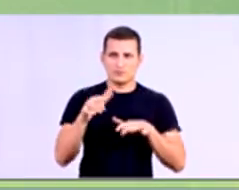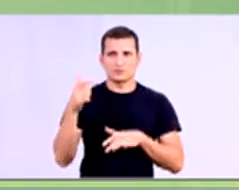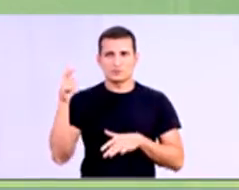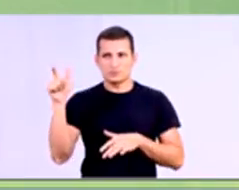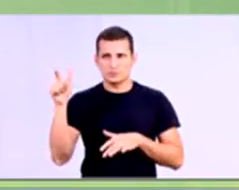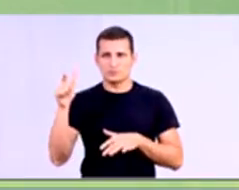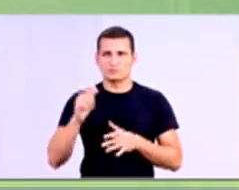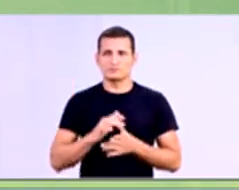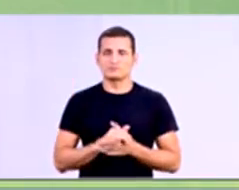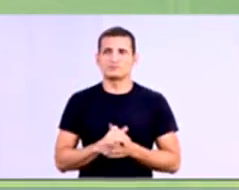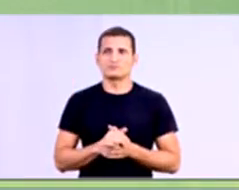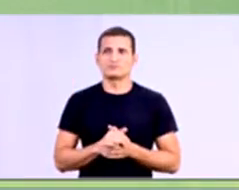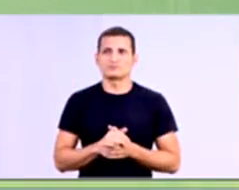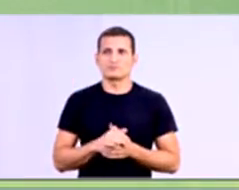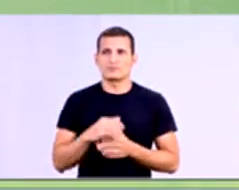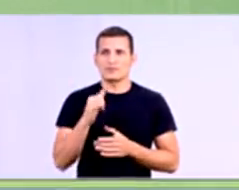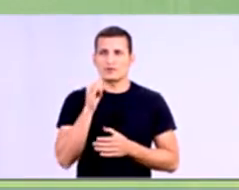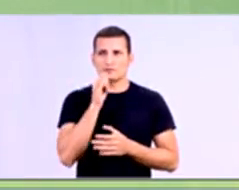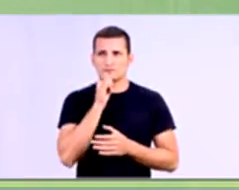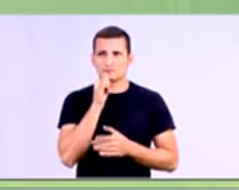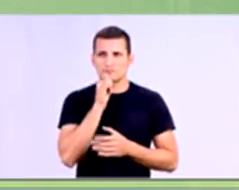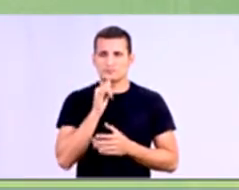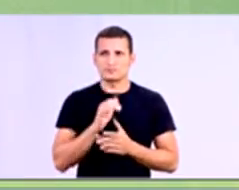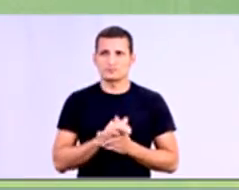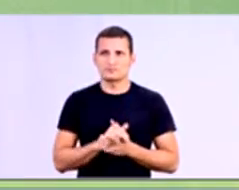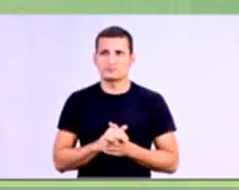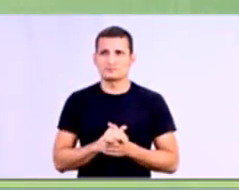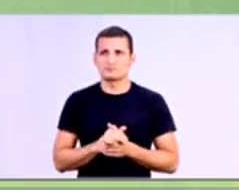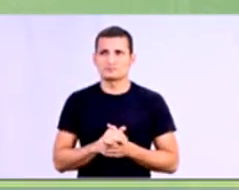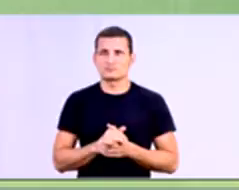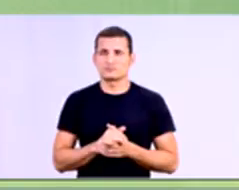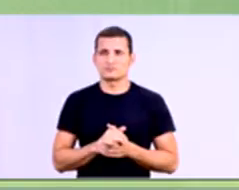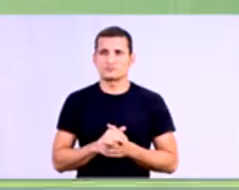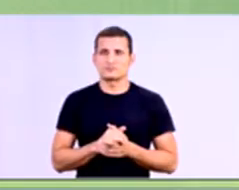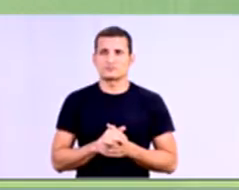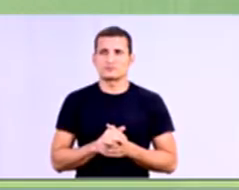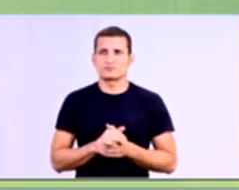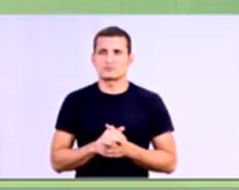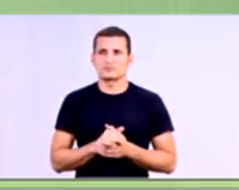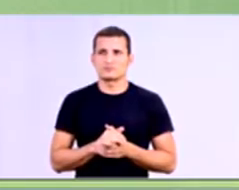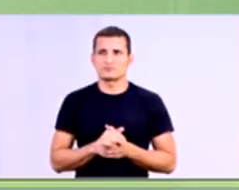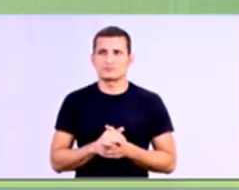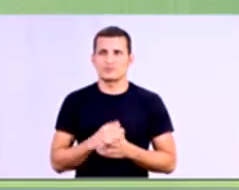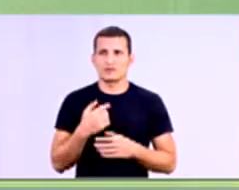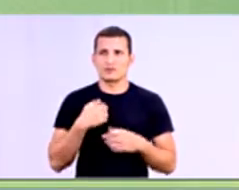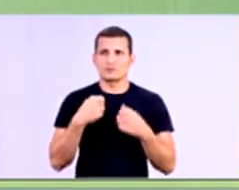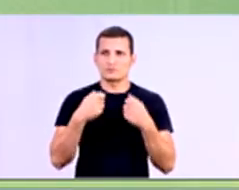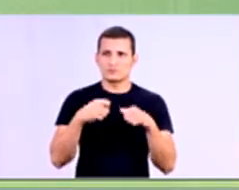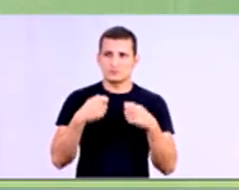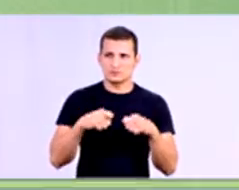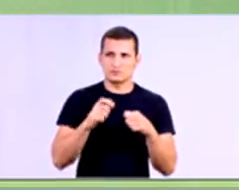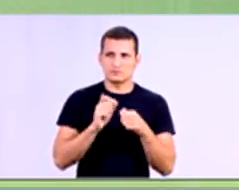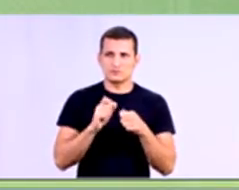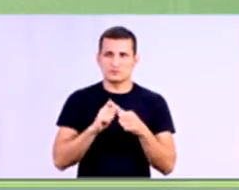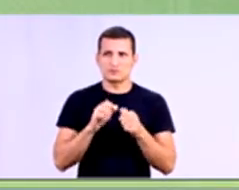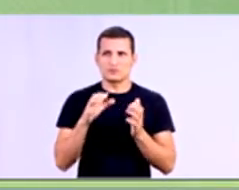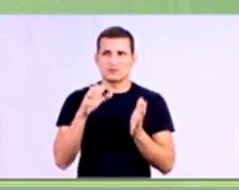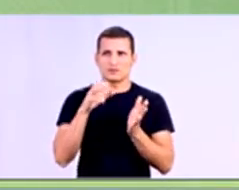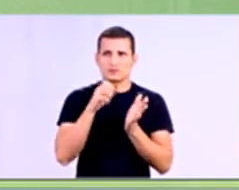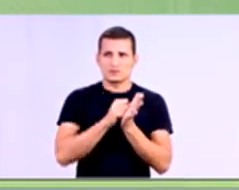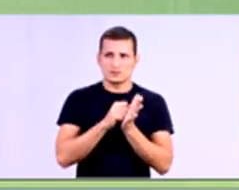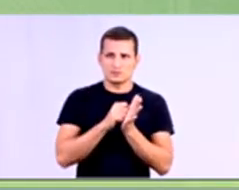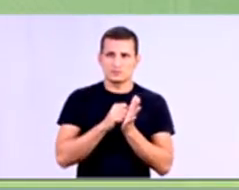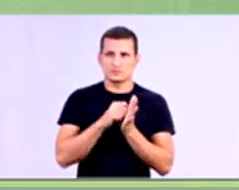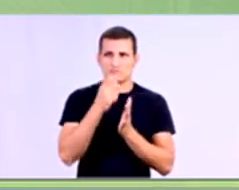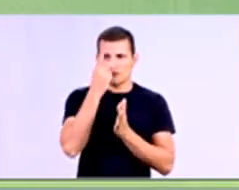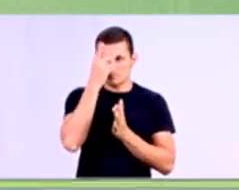outro. Um exemplo mais prático. Eu preciso fazer um cadastro de